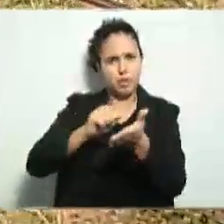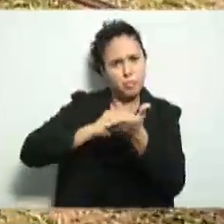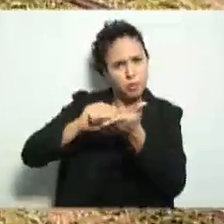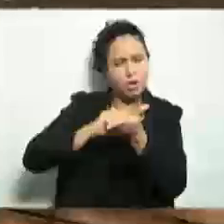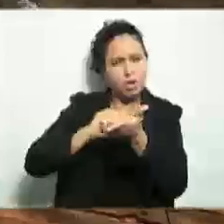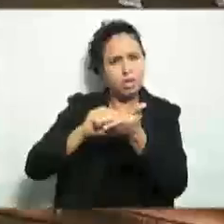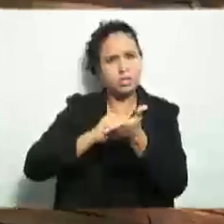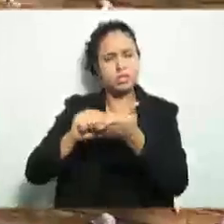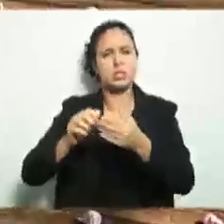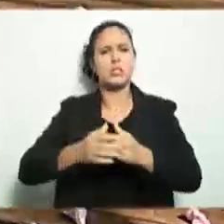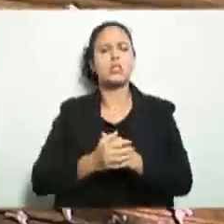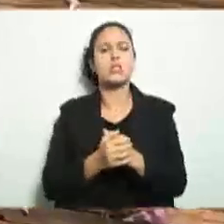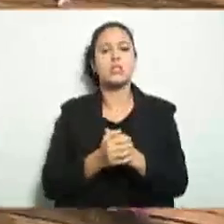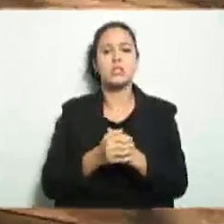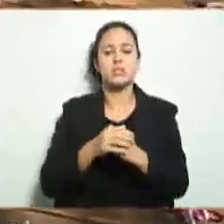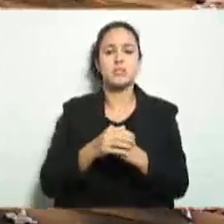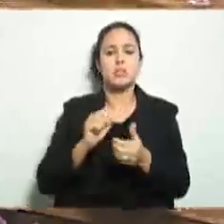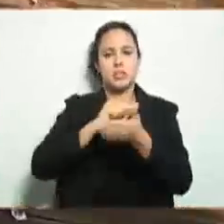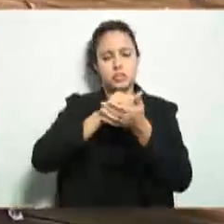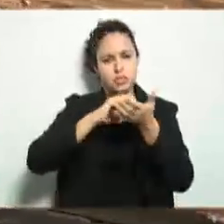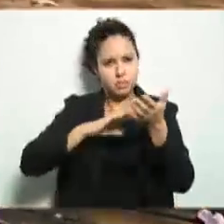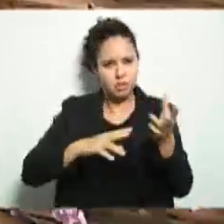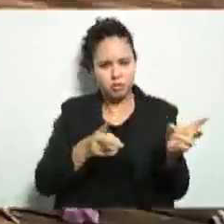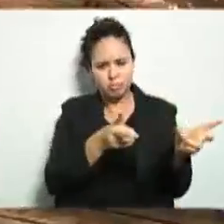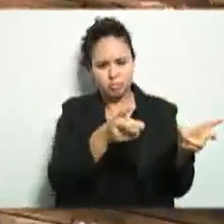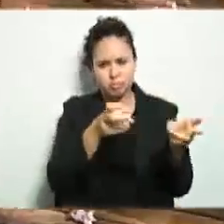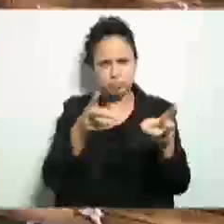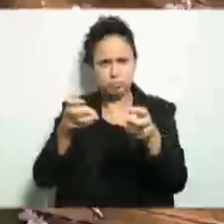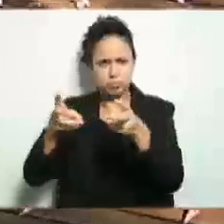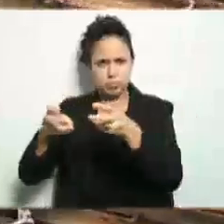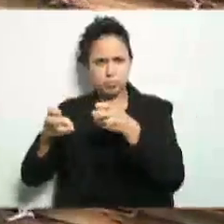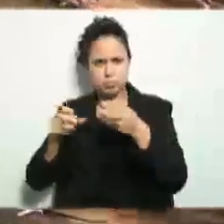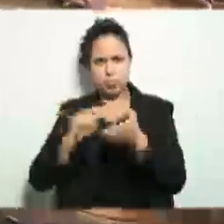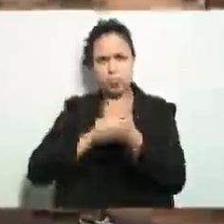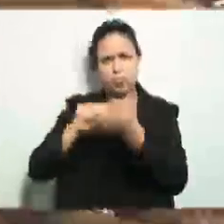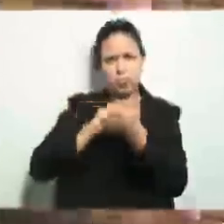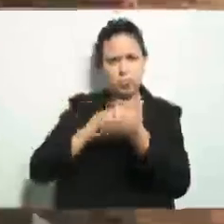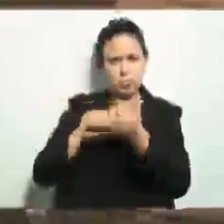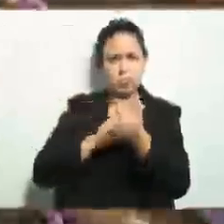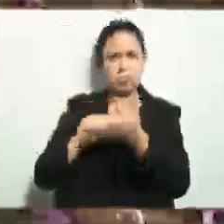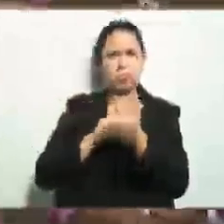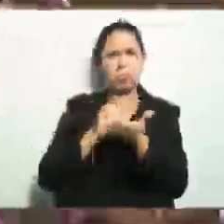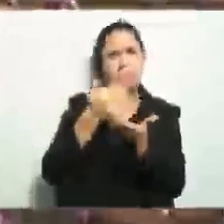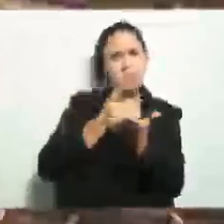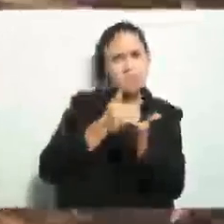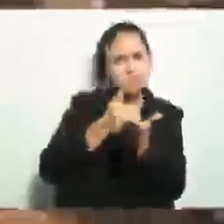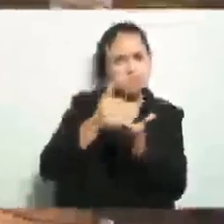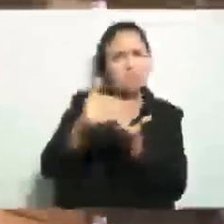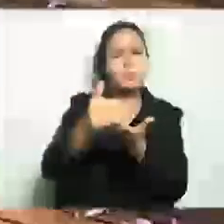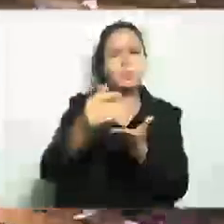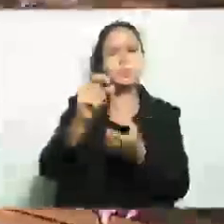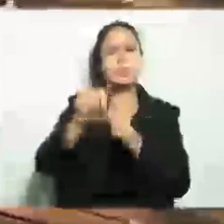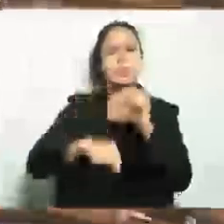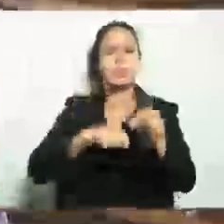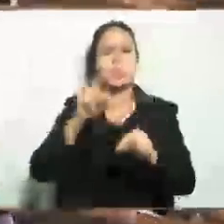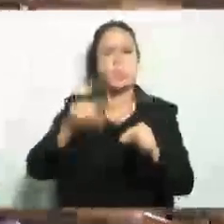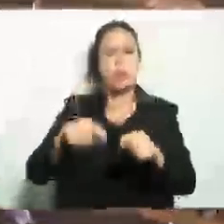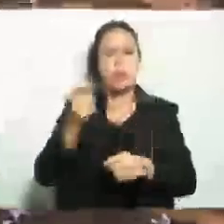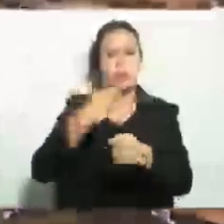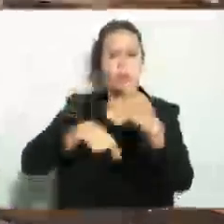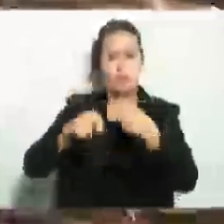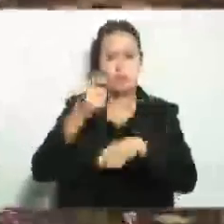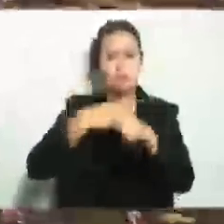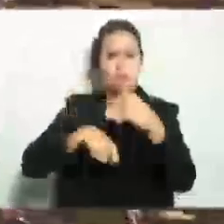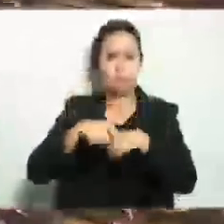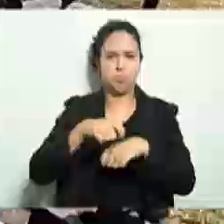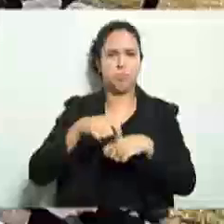do país. A atividade de extração e comercialização da borracha apresentou um grande potencial econômico da região